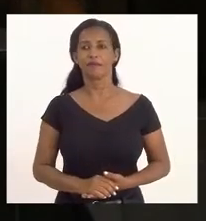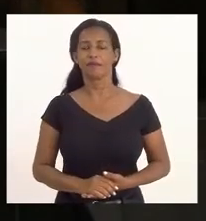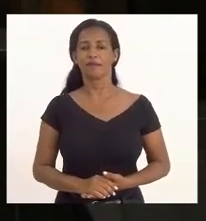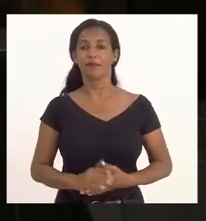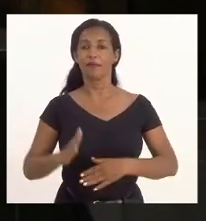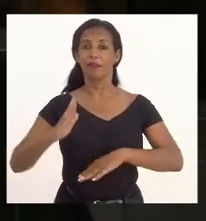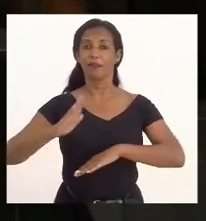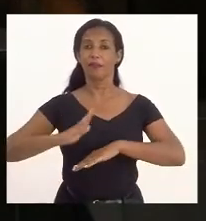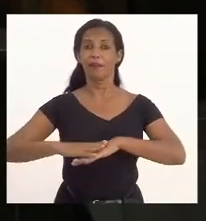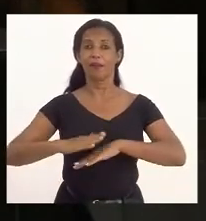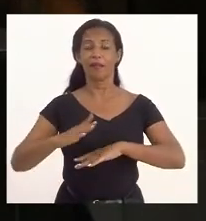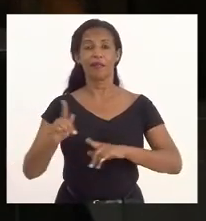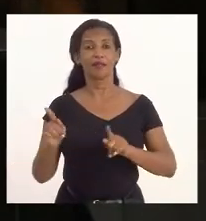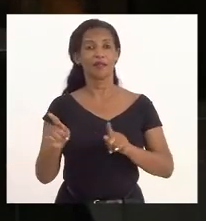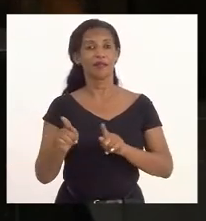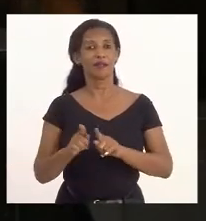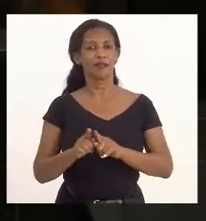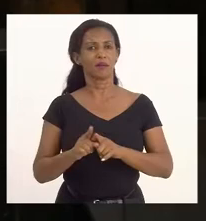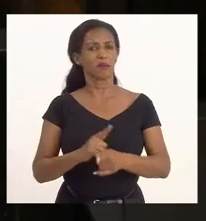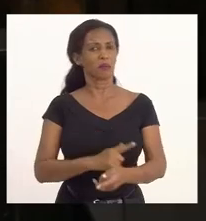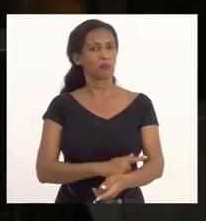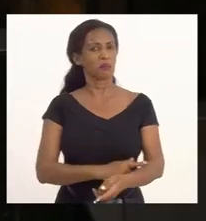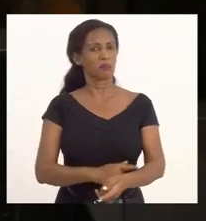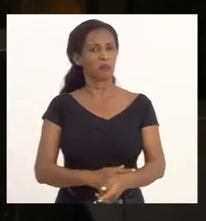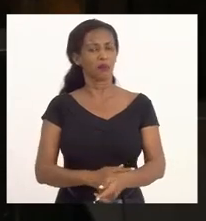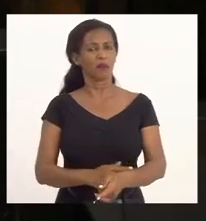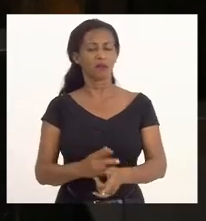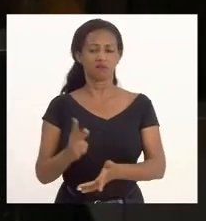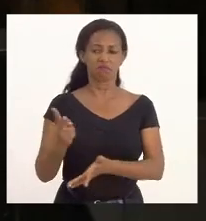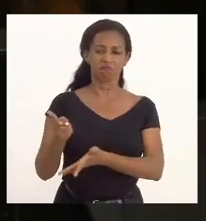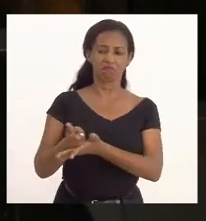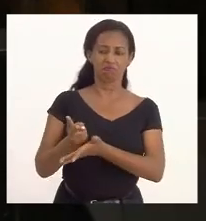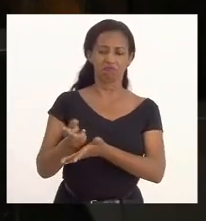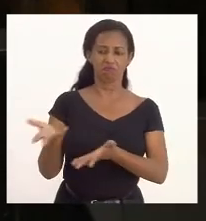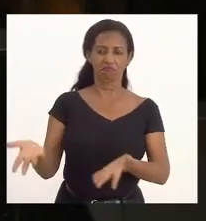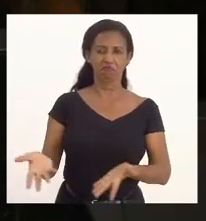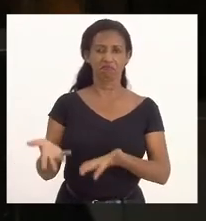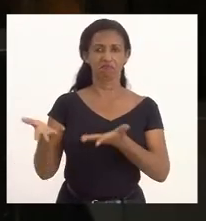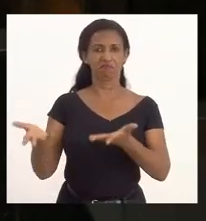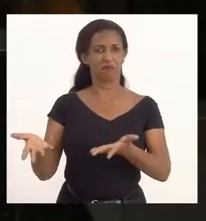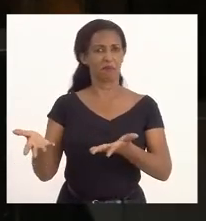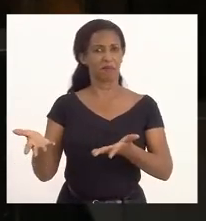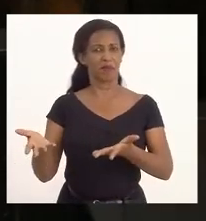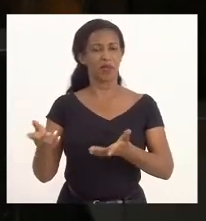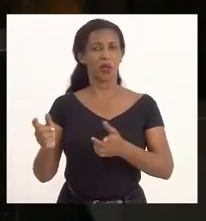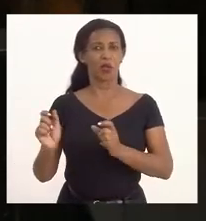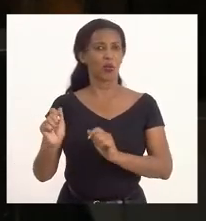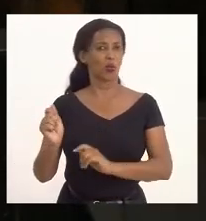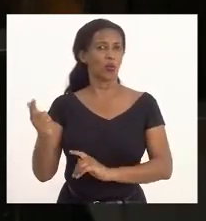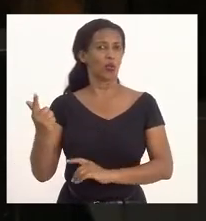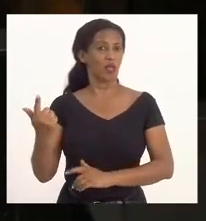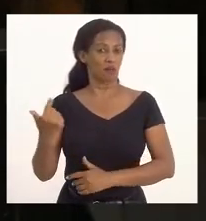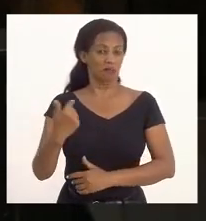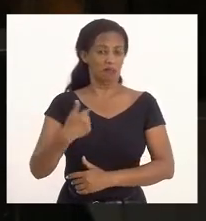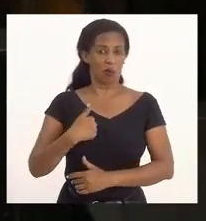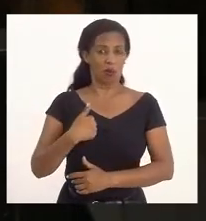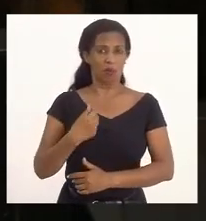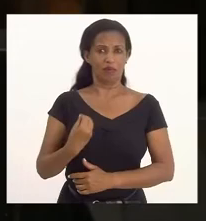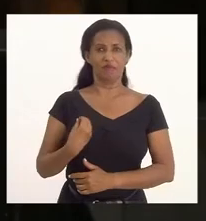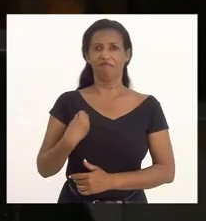muito mais pela generosidade da mesma do que pelos meus próprios méritos.